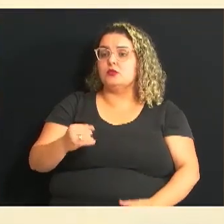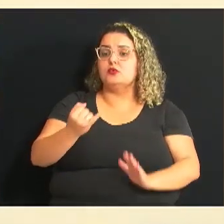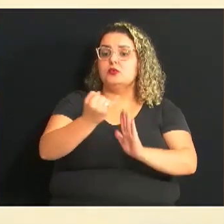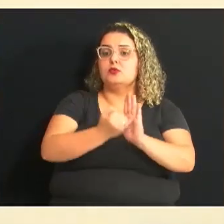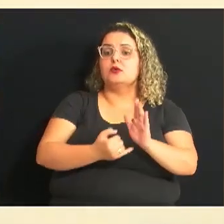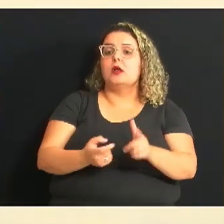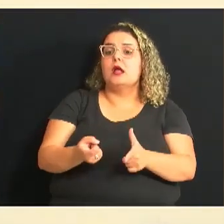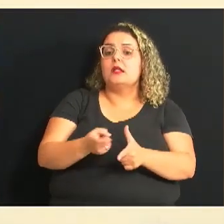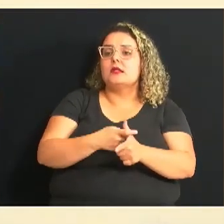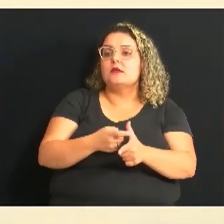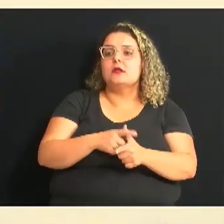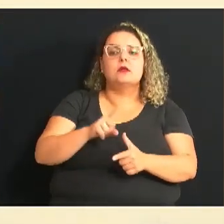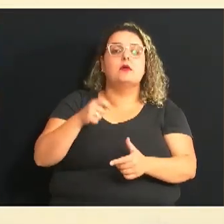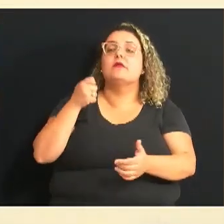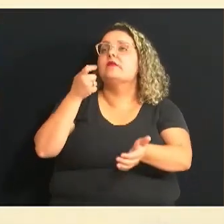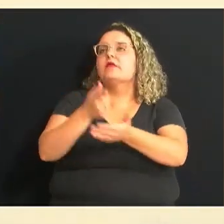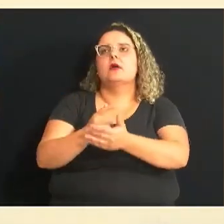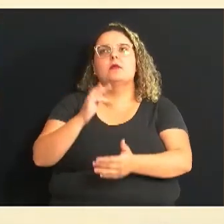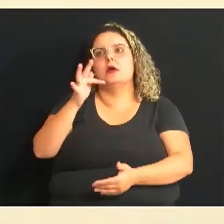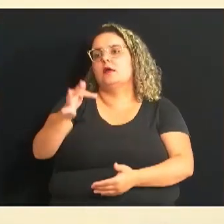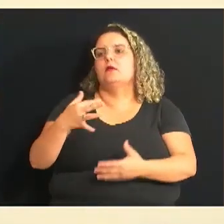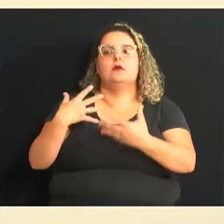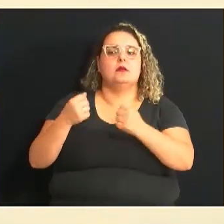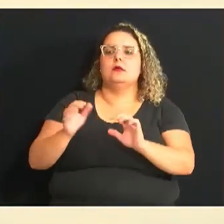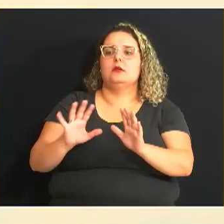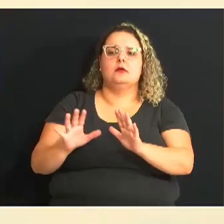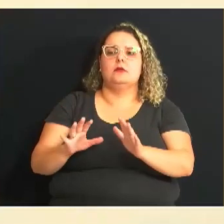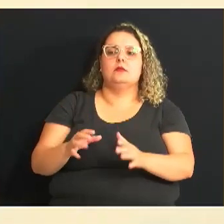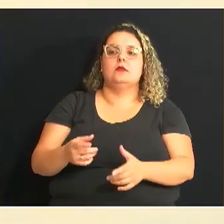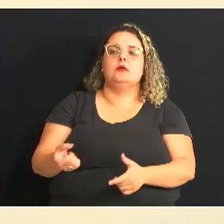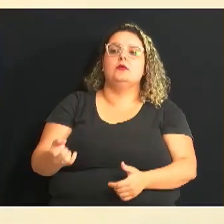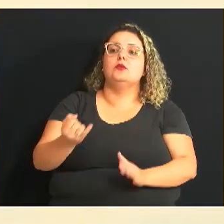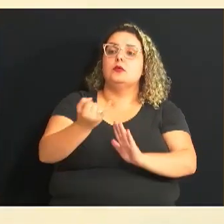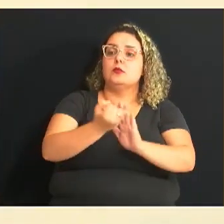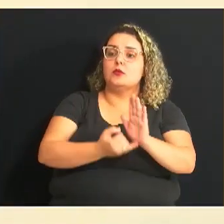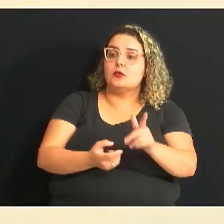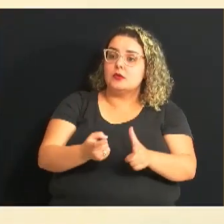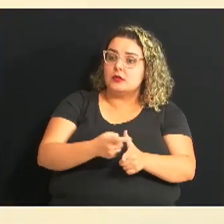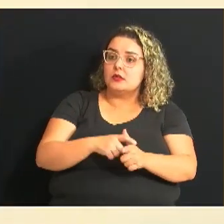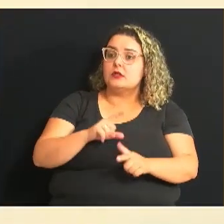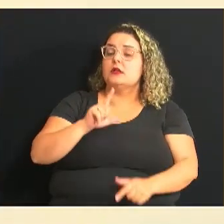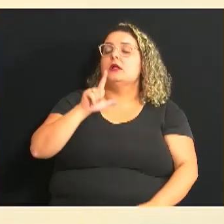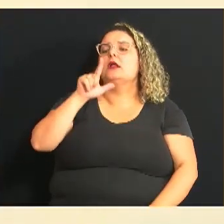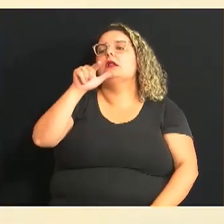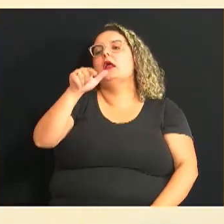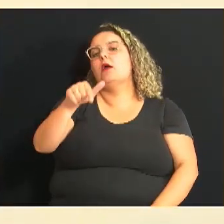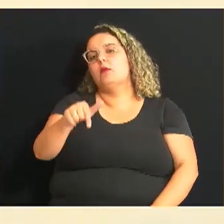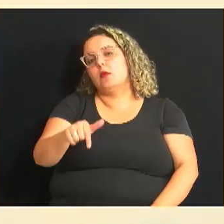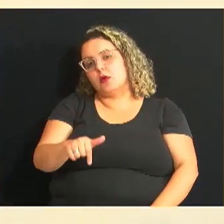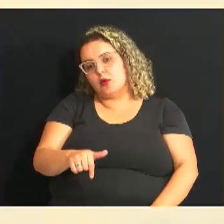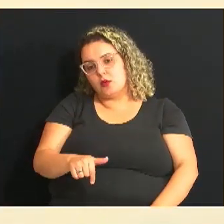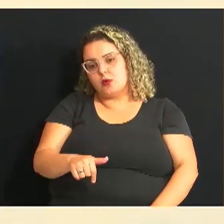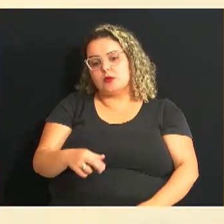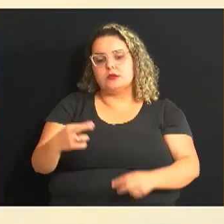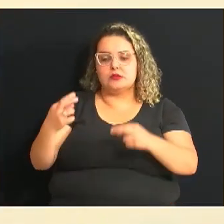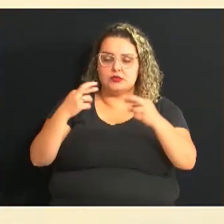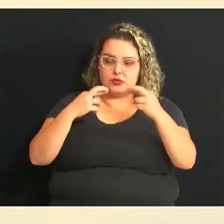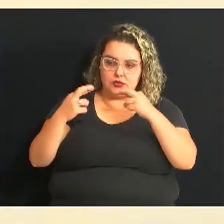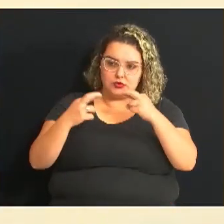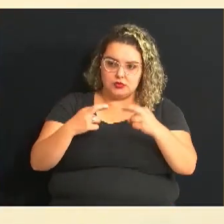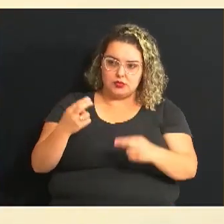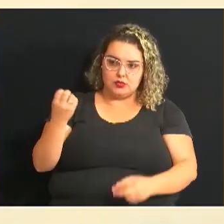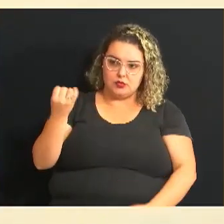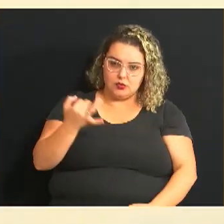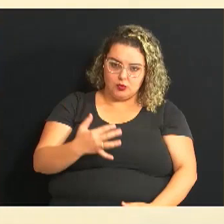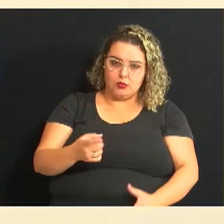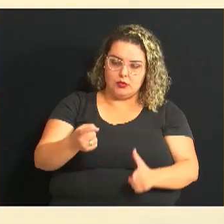a pagar, não é do imposto a restituir, não, é em cima do imposto devido. É que depois que você verifica do quanto você